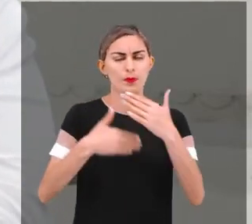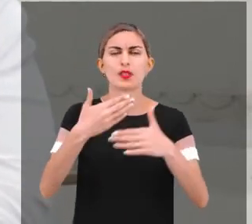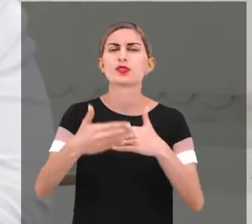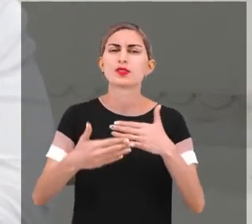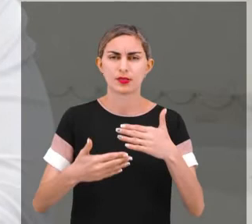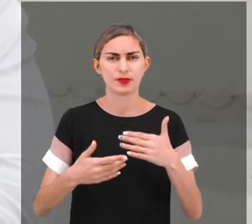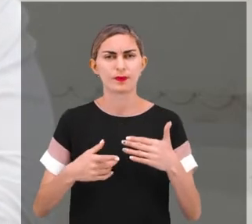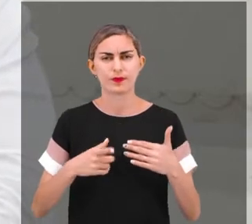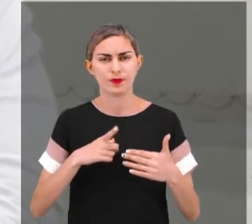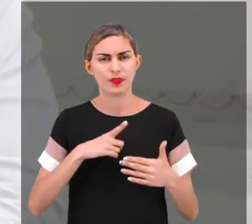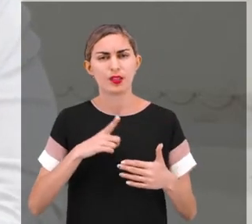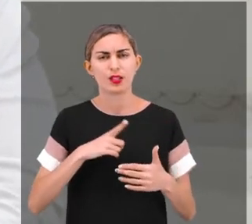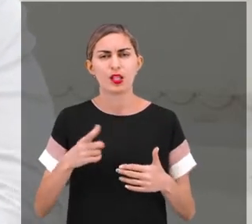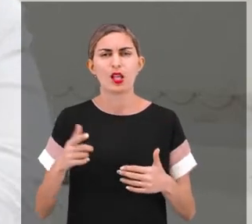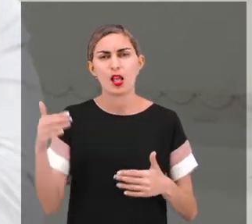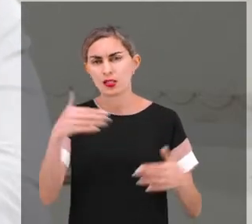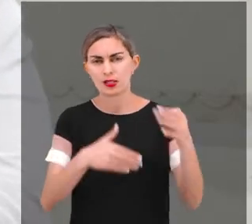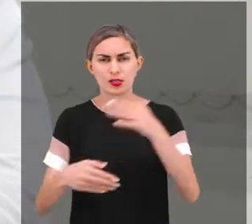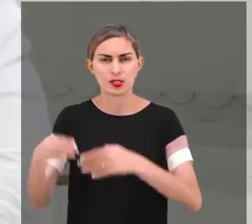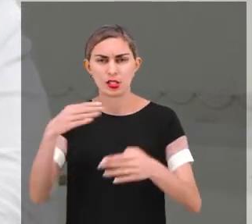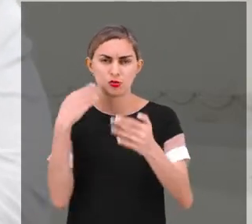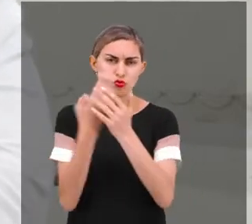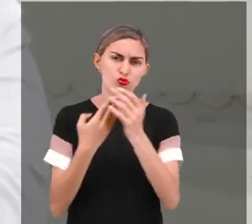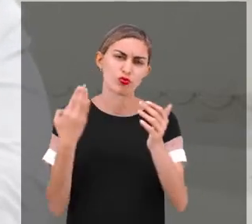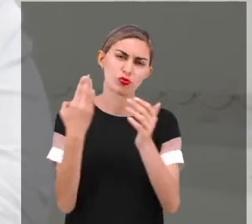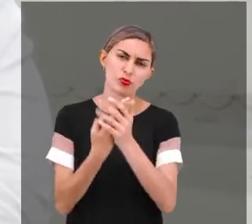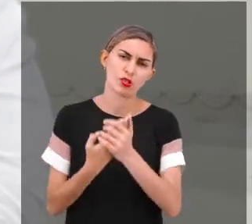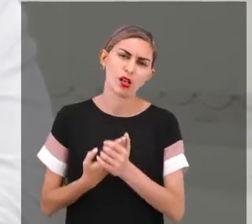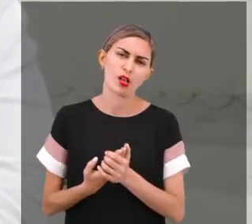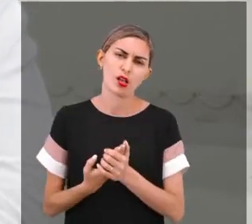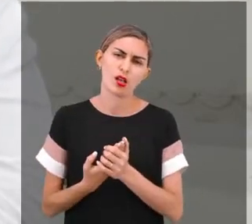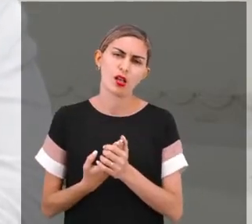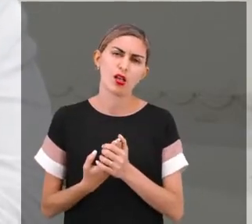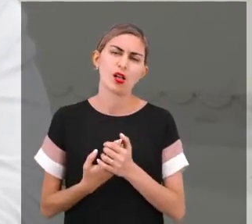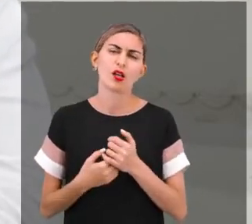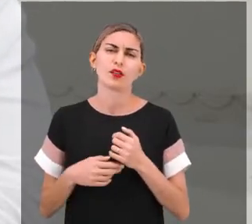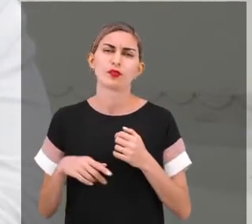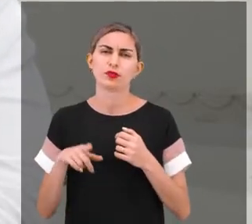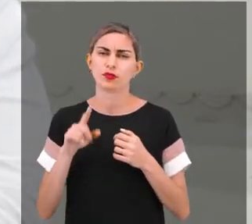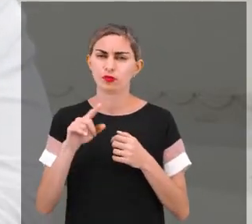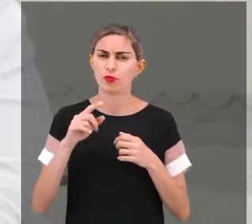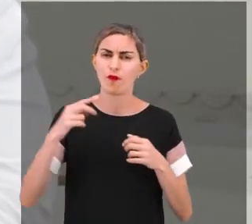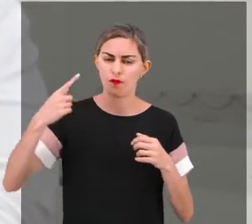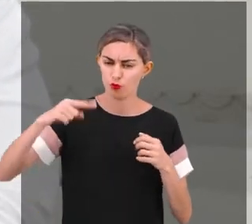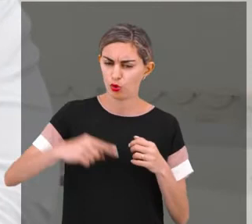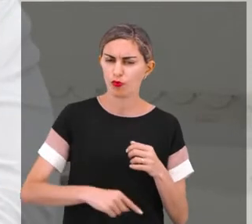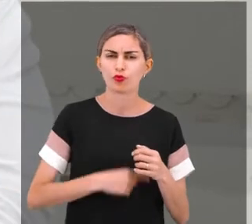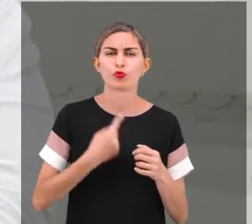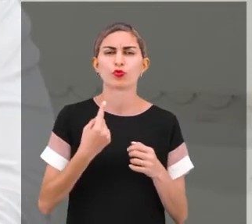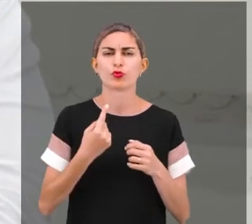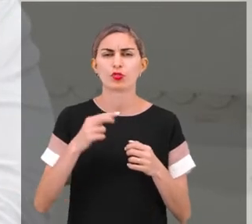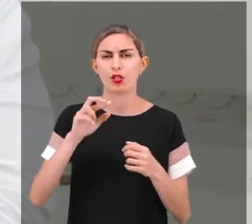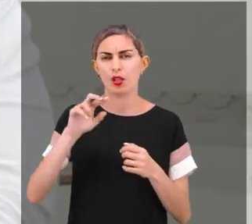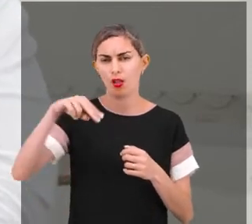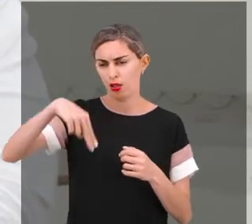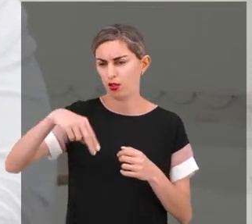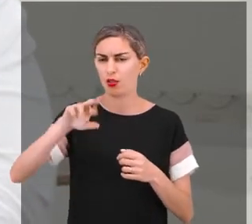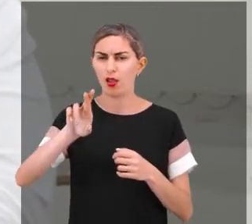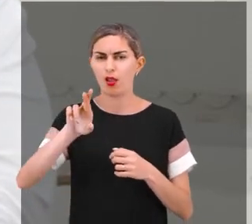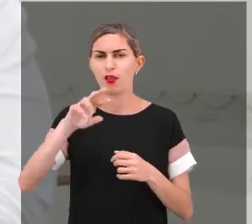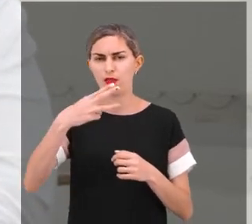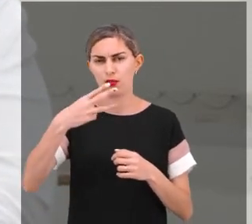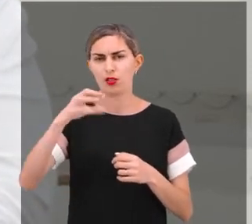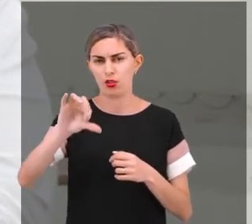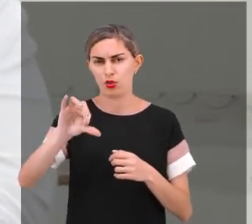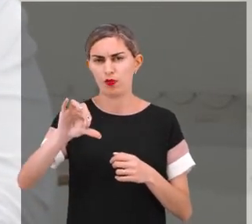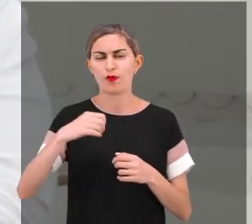passei a ter um acesso e passei a estudar de uma maneira mais efetiva a NR29. Eu